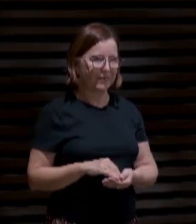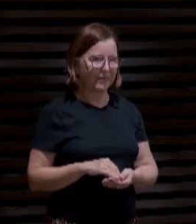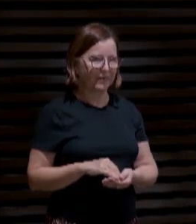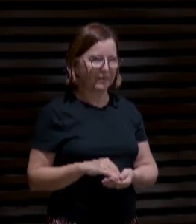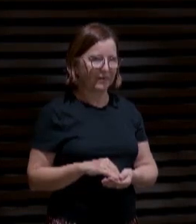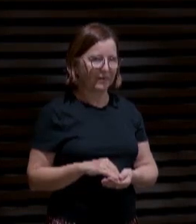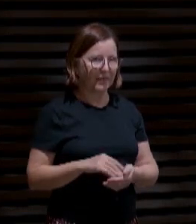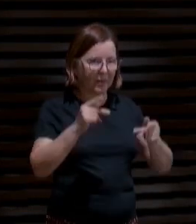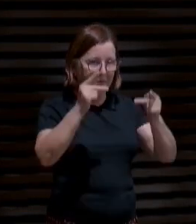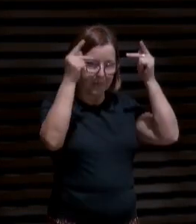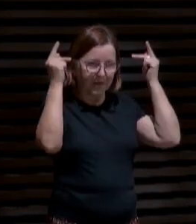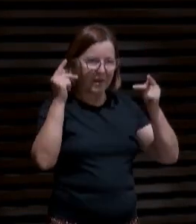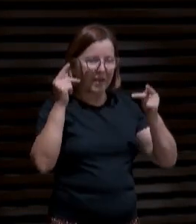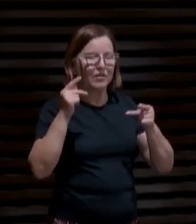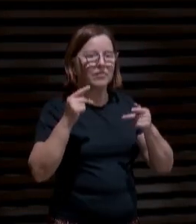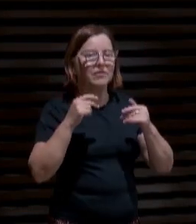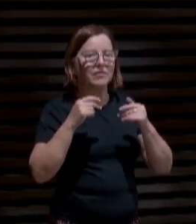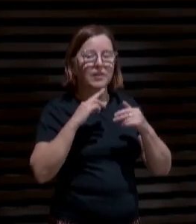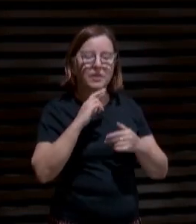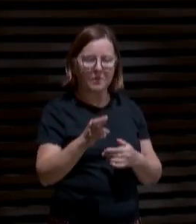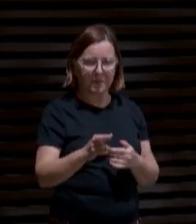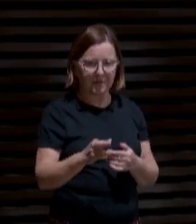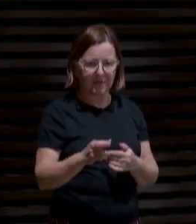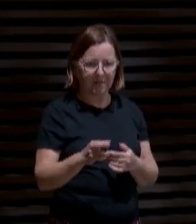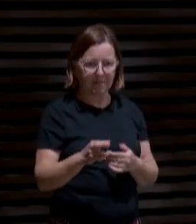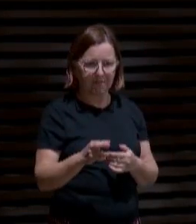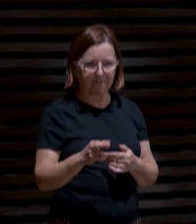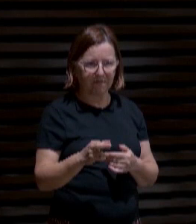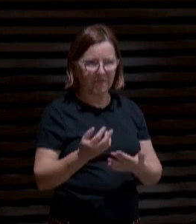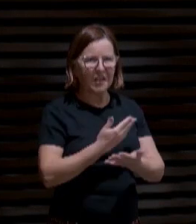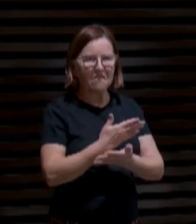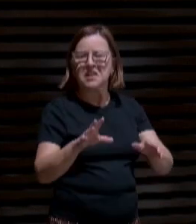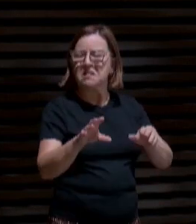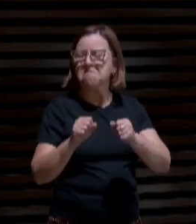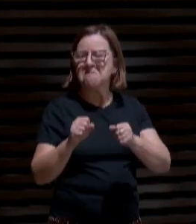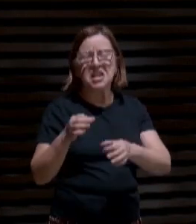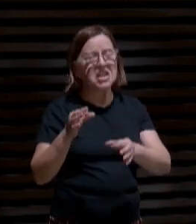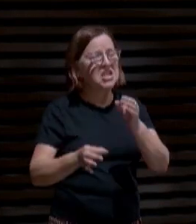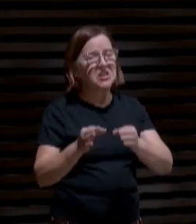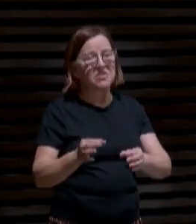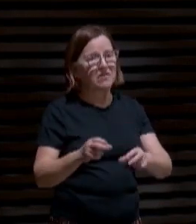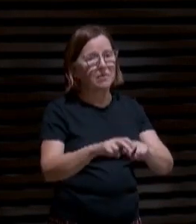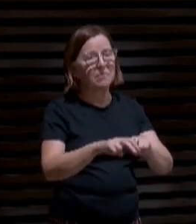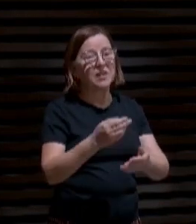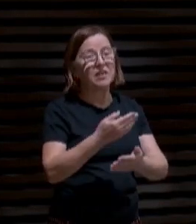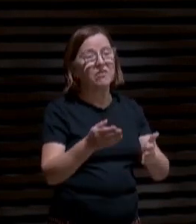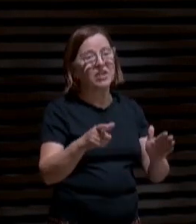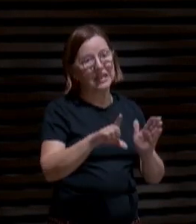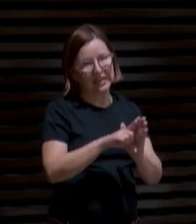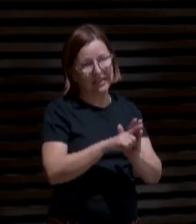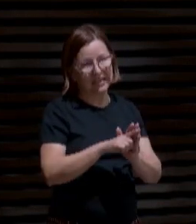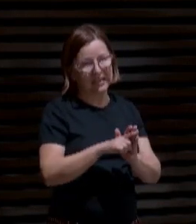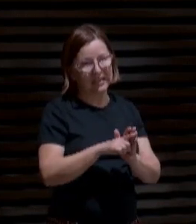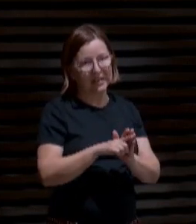Replicou-lhes, pois, Pilatos: tomai-o vós outros e julgai-o segundo a vossa lei.